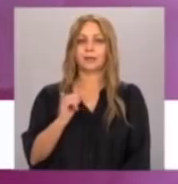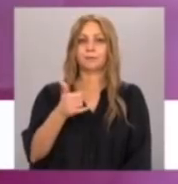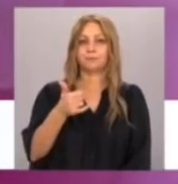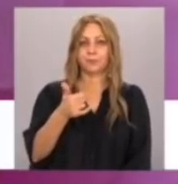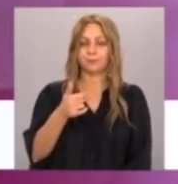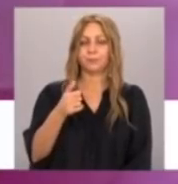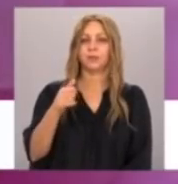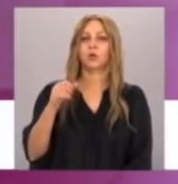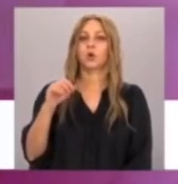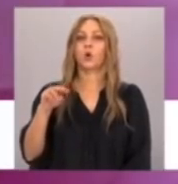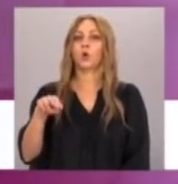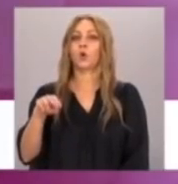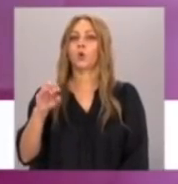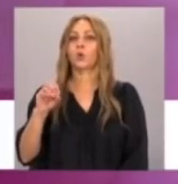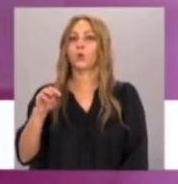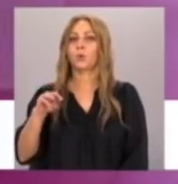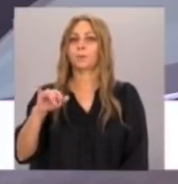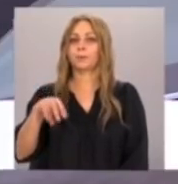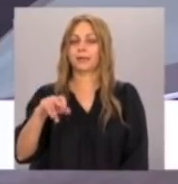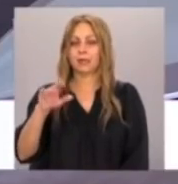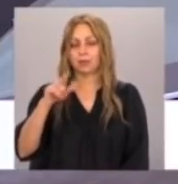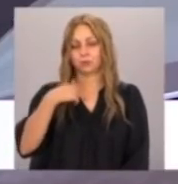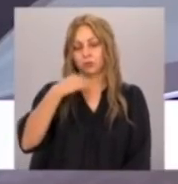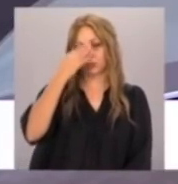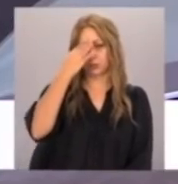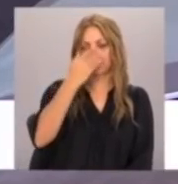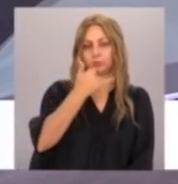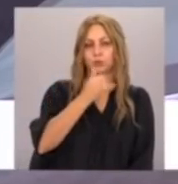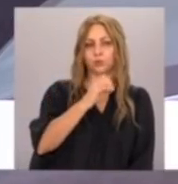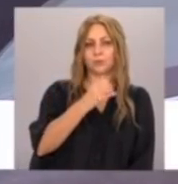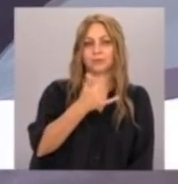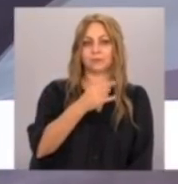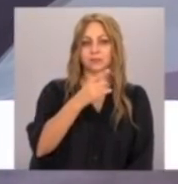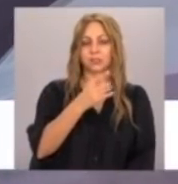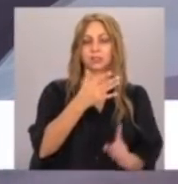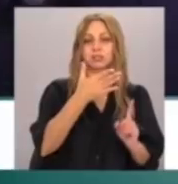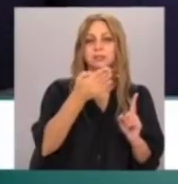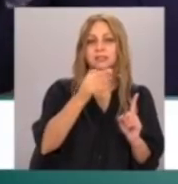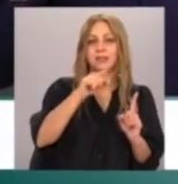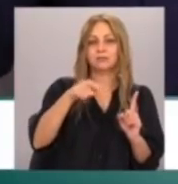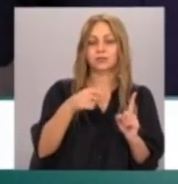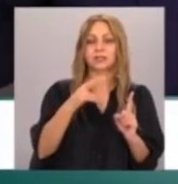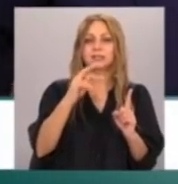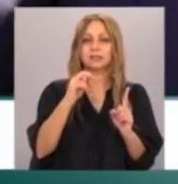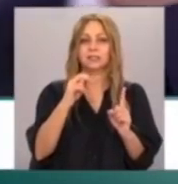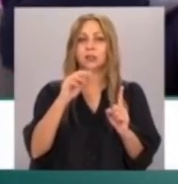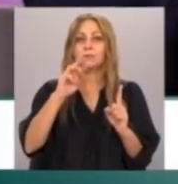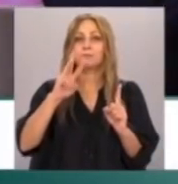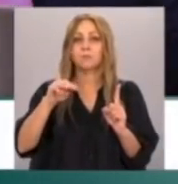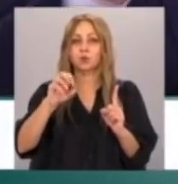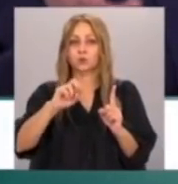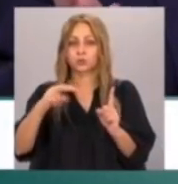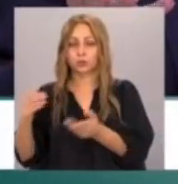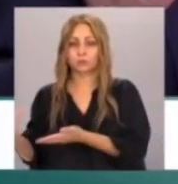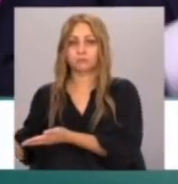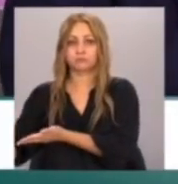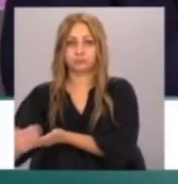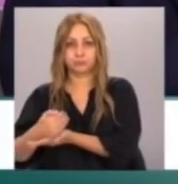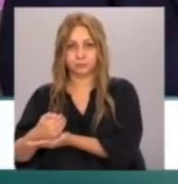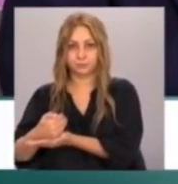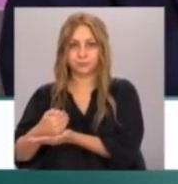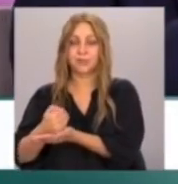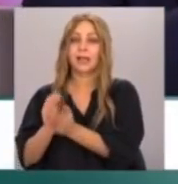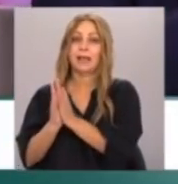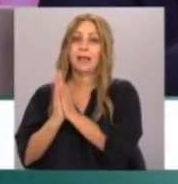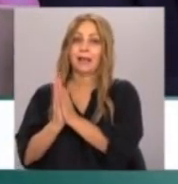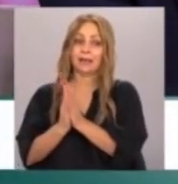nós entendemos que quando chegamos outra e nós temos 17,3 milhões de euros de receita adicional força do crescimento econômico